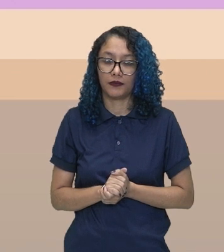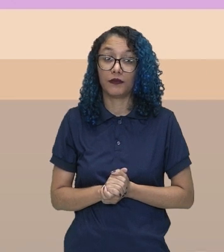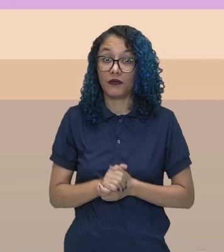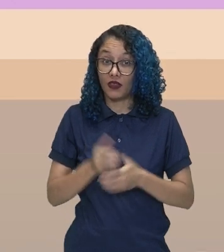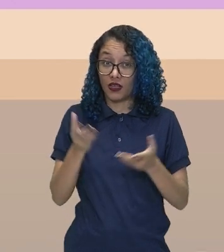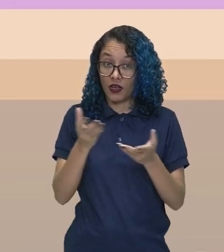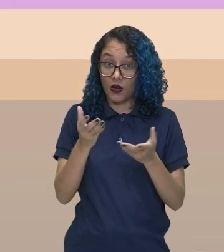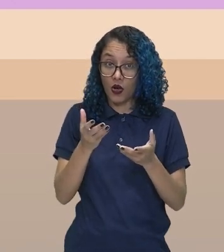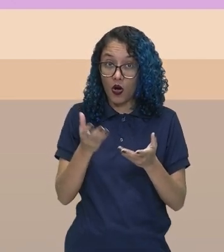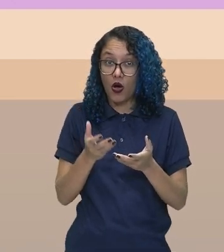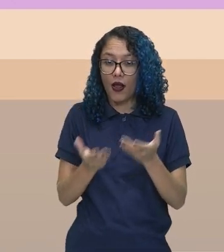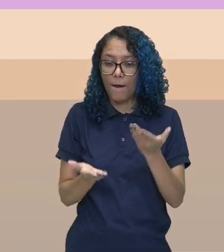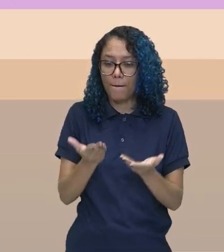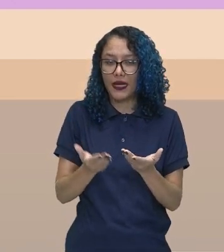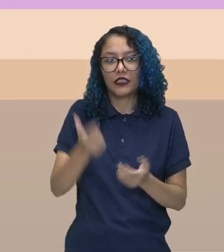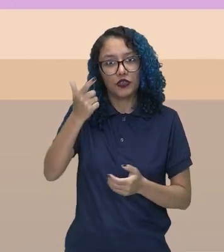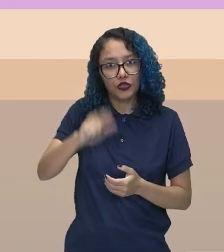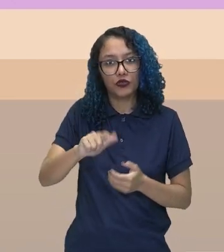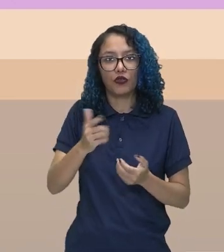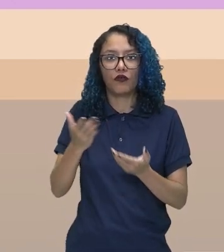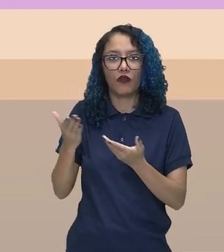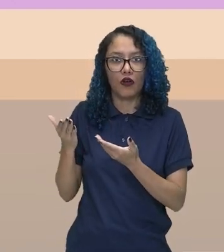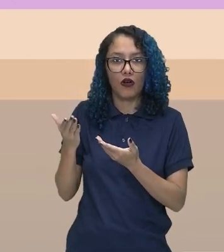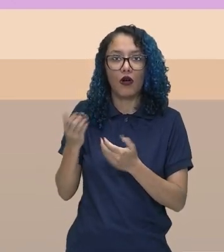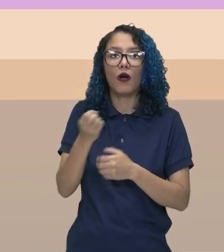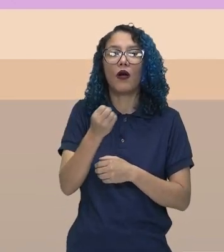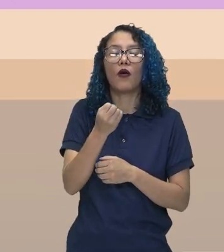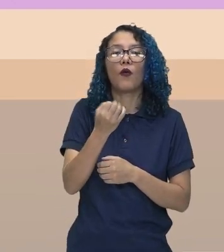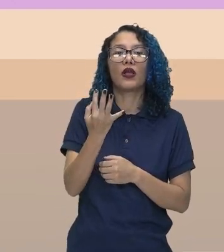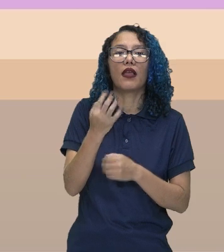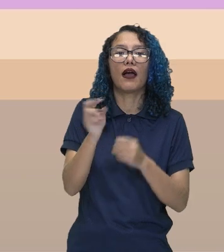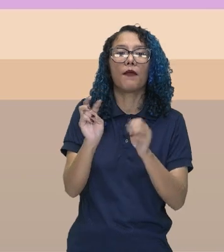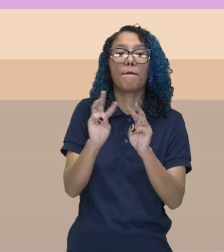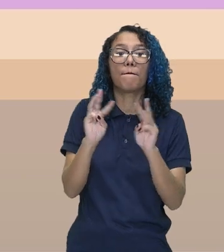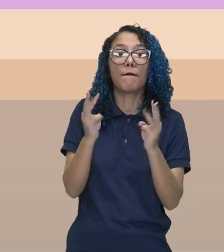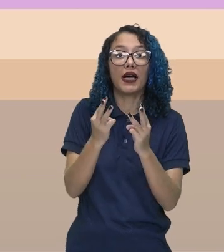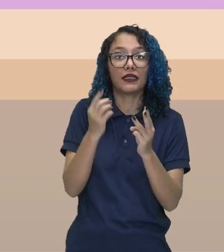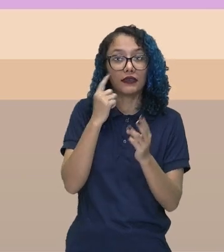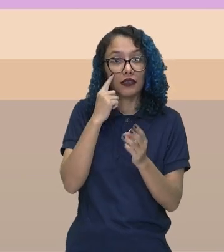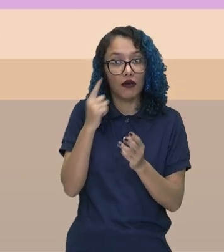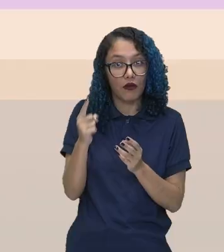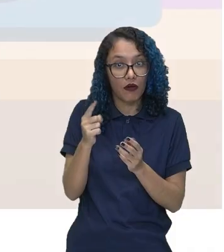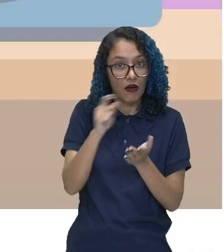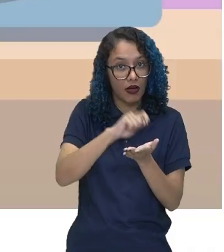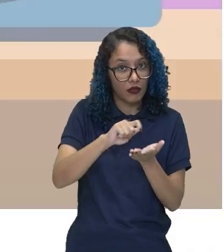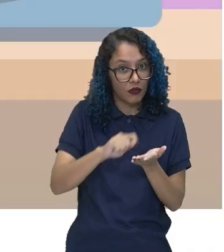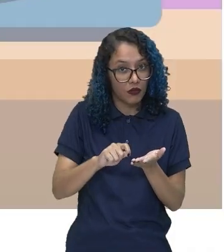Agora vou pesar novamente. Observem o resultado na balança e anotem.